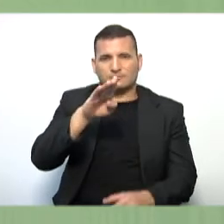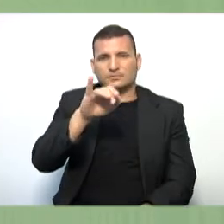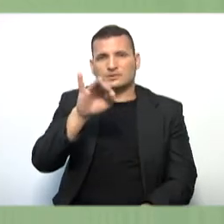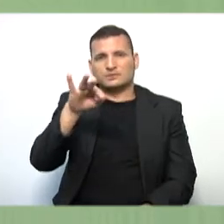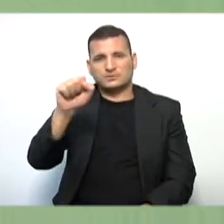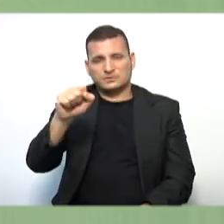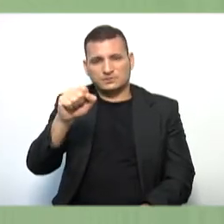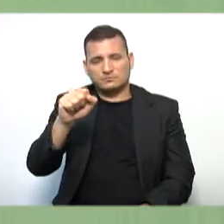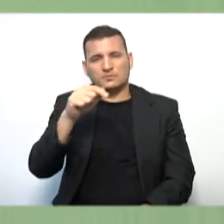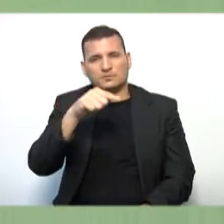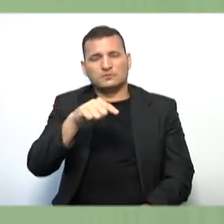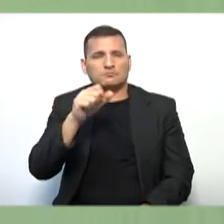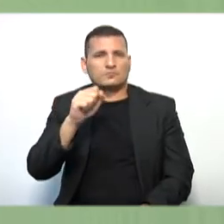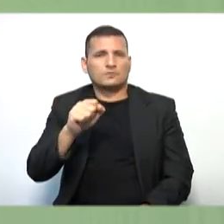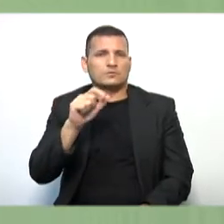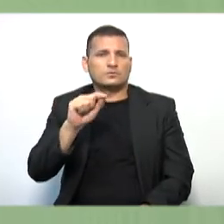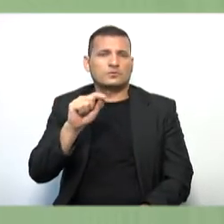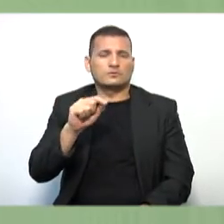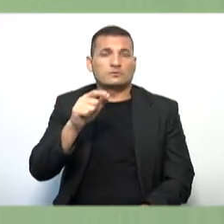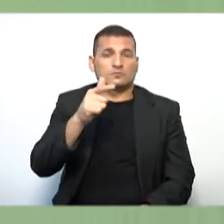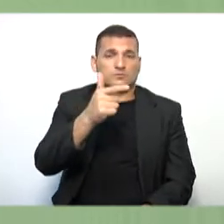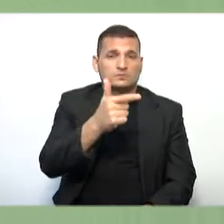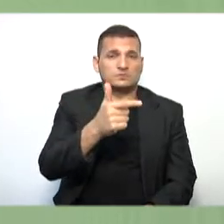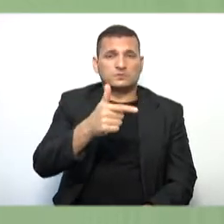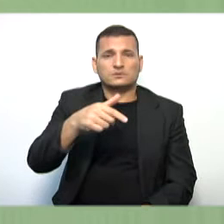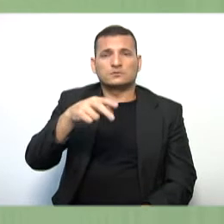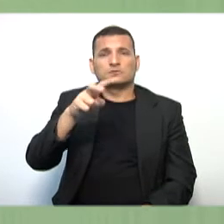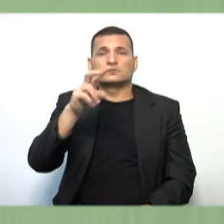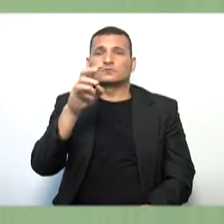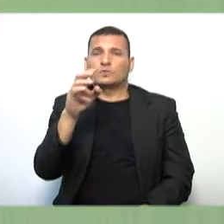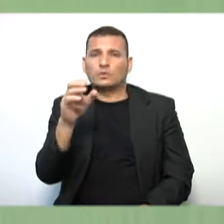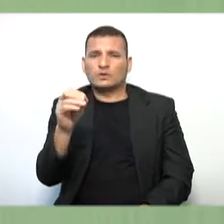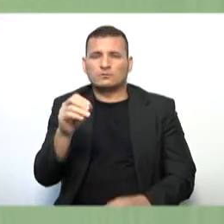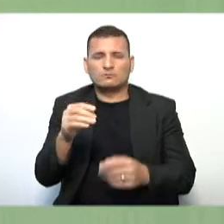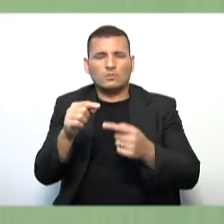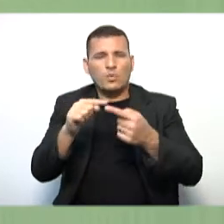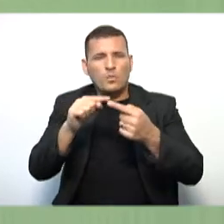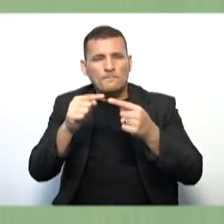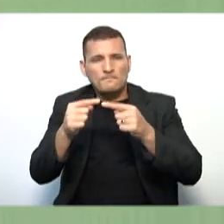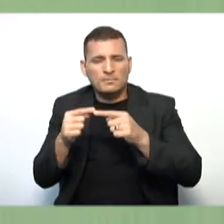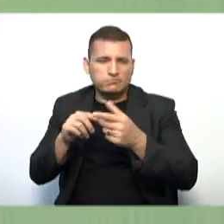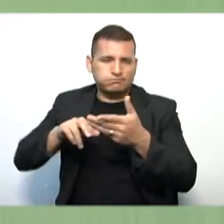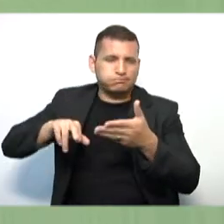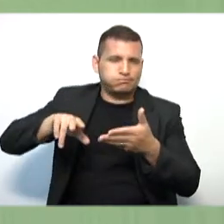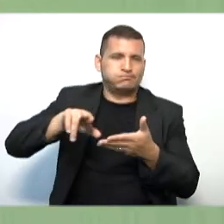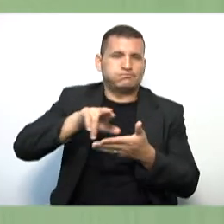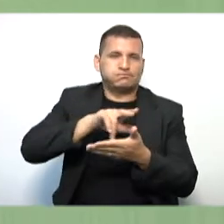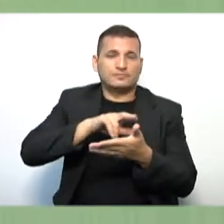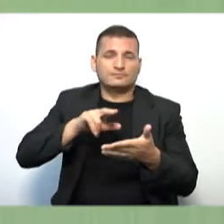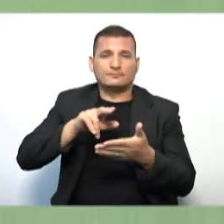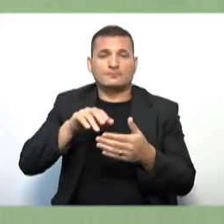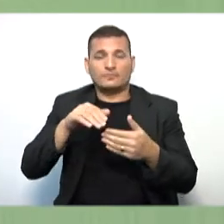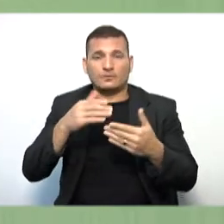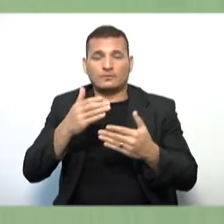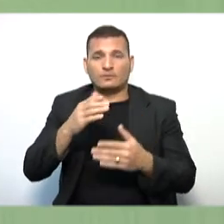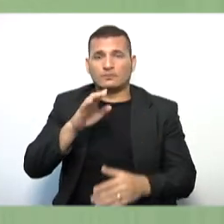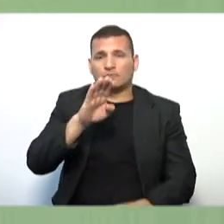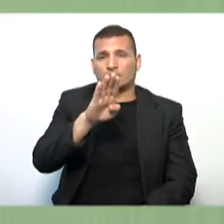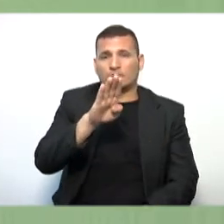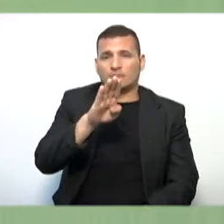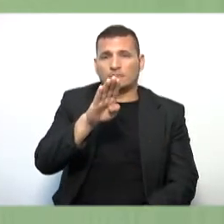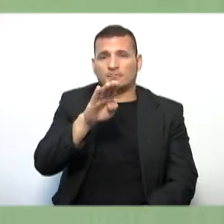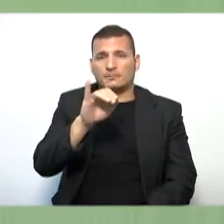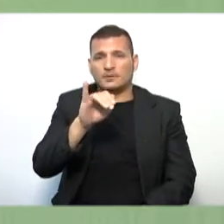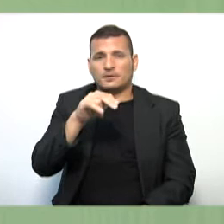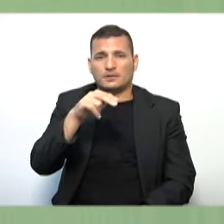bits, ele pode assumir um total de 256 combinações. Quando a gente fala em base binária,